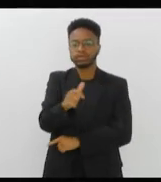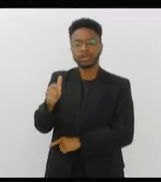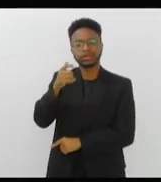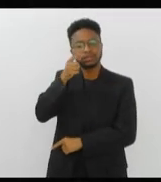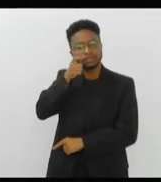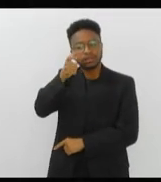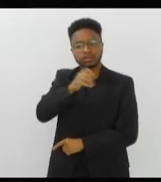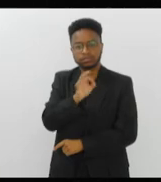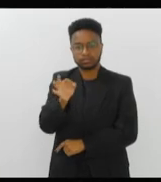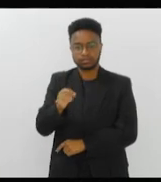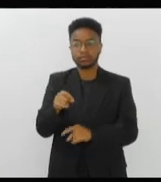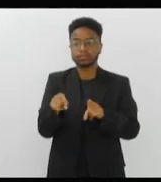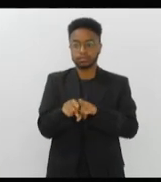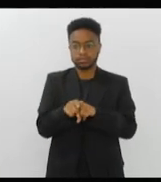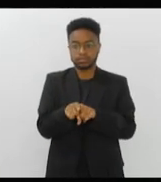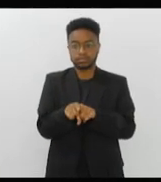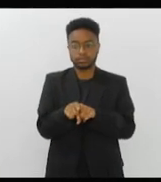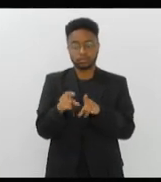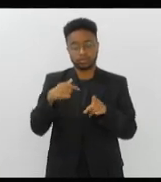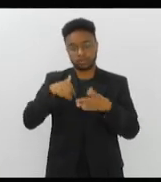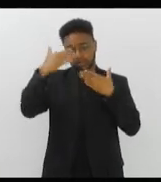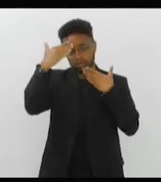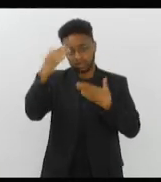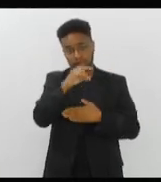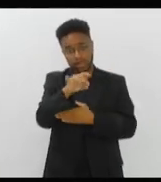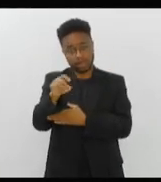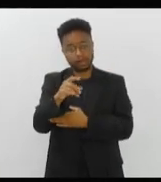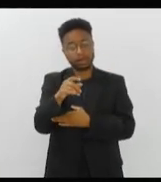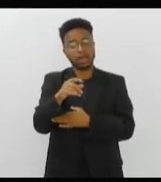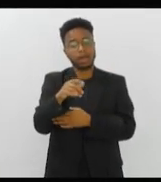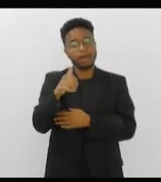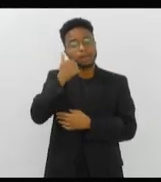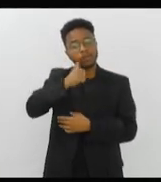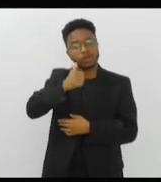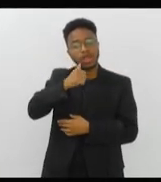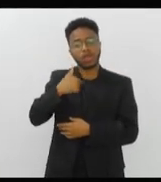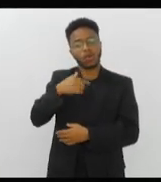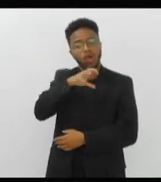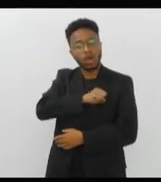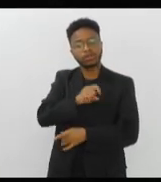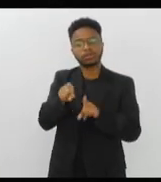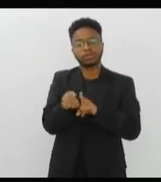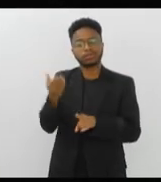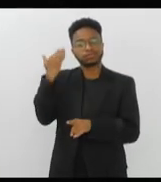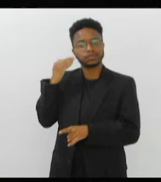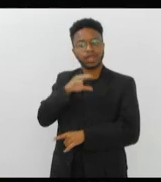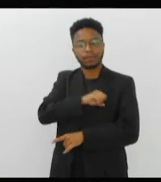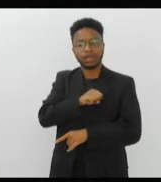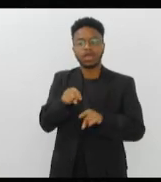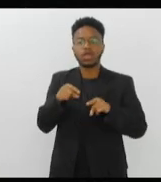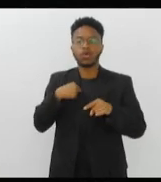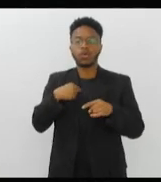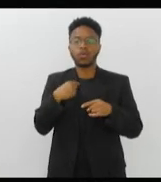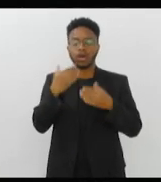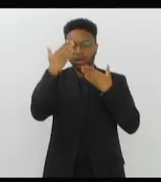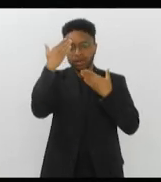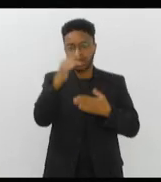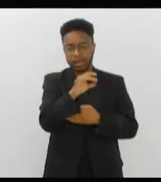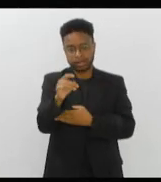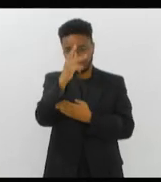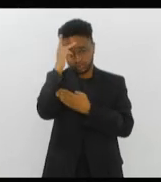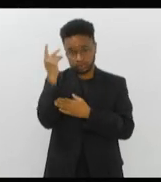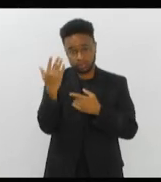riso despretensioso, aos colhos que tive, às mulheres que amo e que amei. Preciso agradecer às pessoas que me ajudam a carregar o piano das